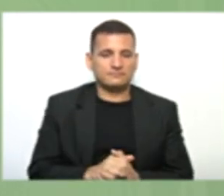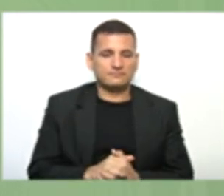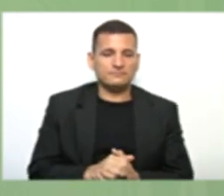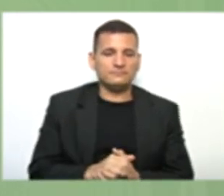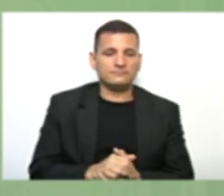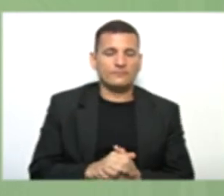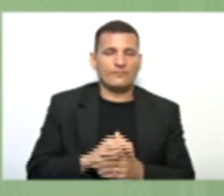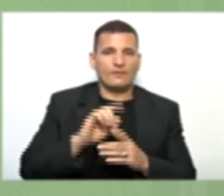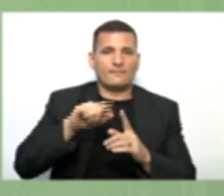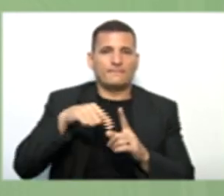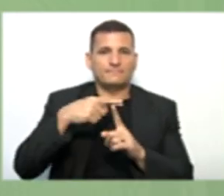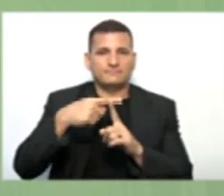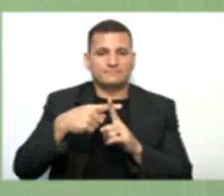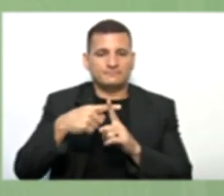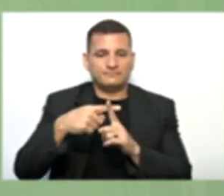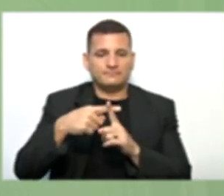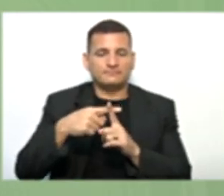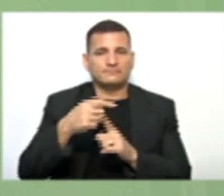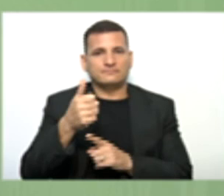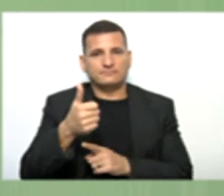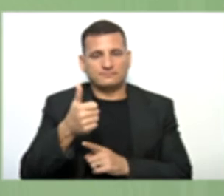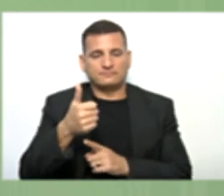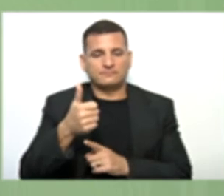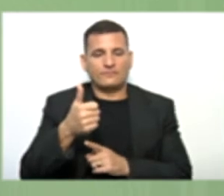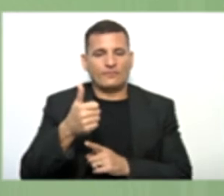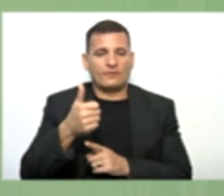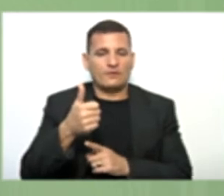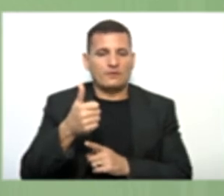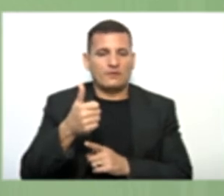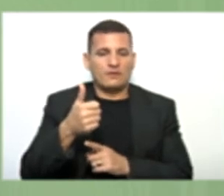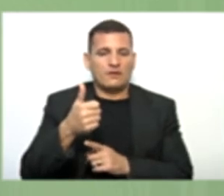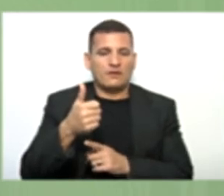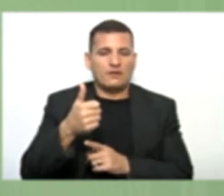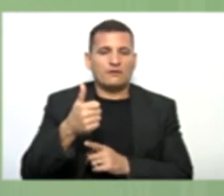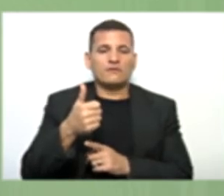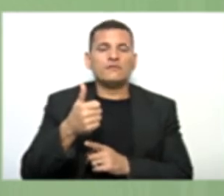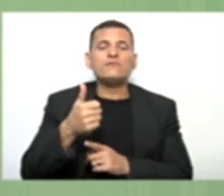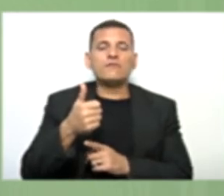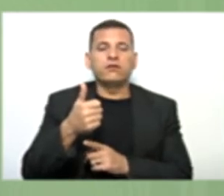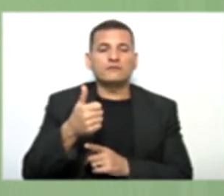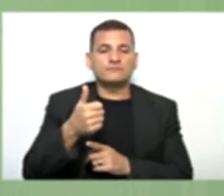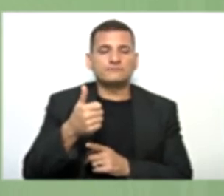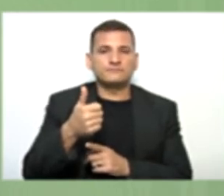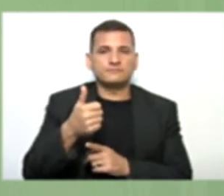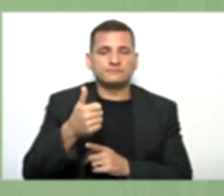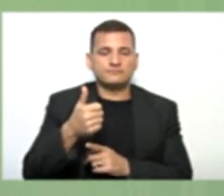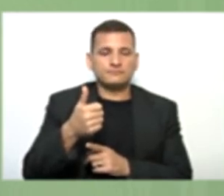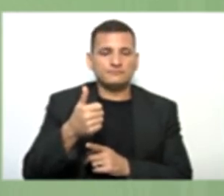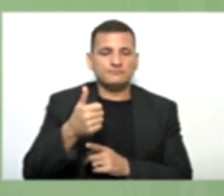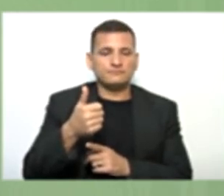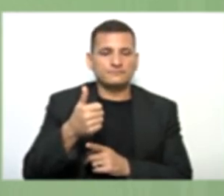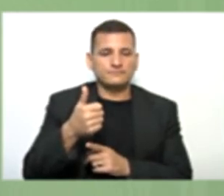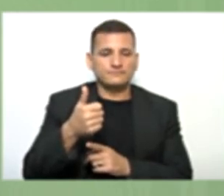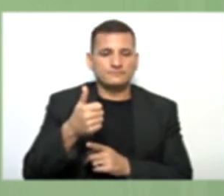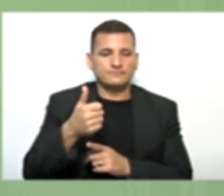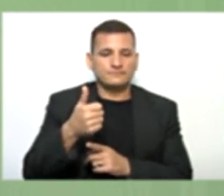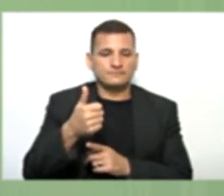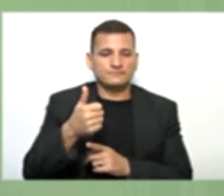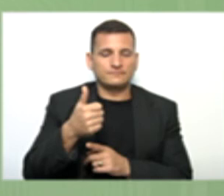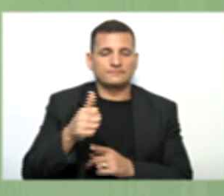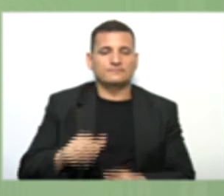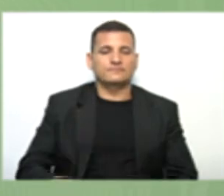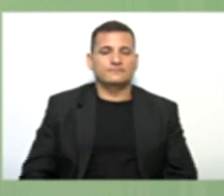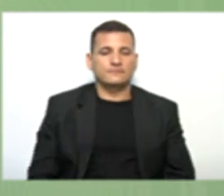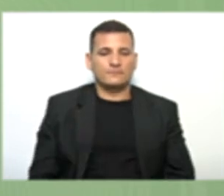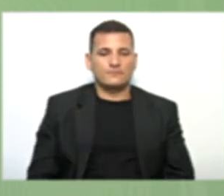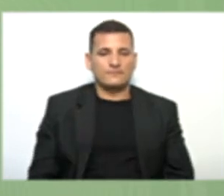cabides, que é essa minha variável aqui, ó, que eu usei aqui, tá vendo? Mais igual a 1. Eu vou explicar isso aqui no próximo slide, tá? Mais